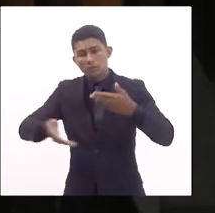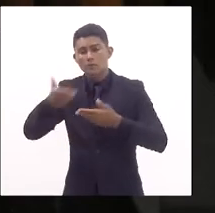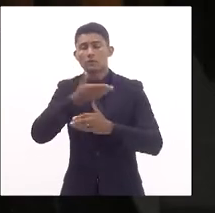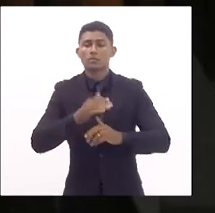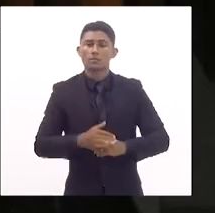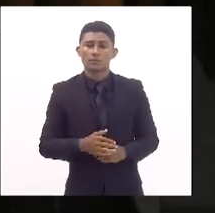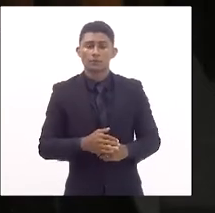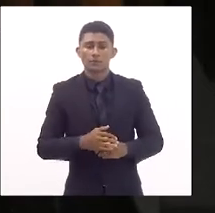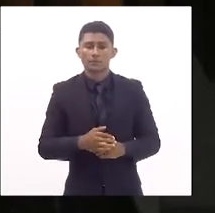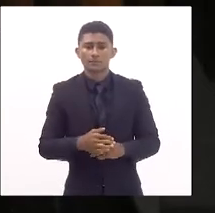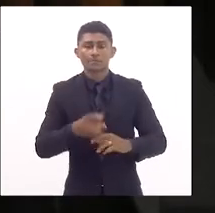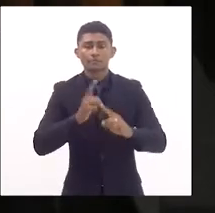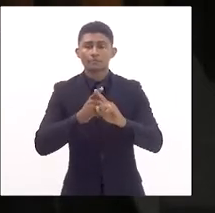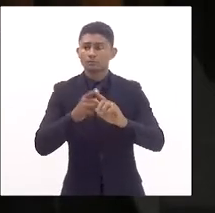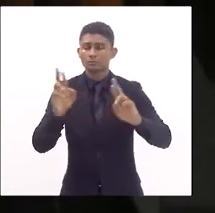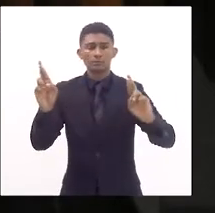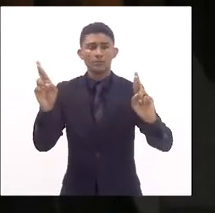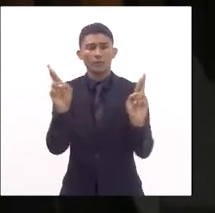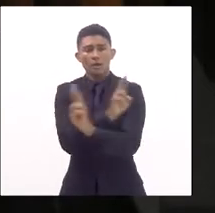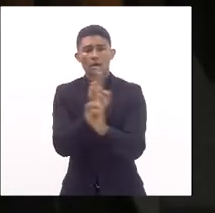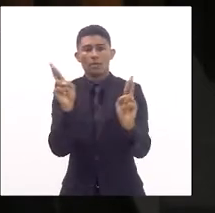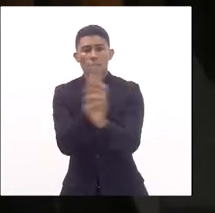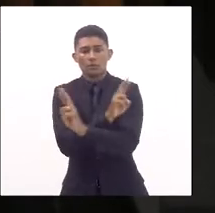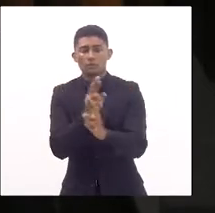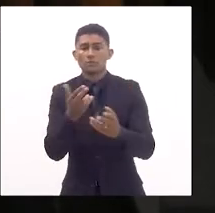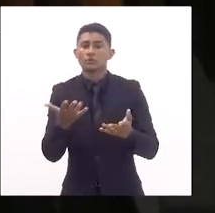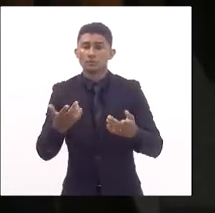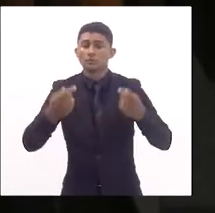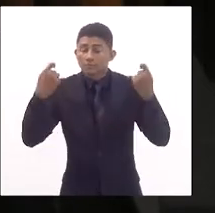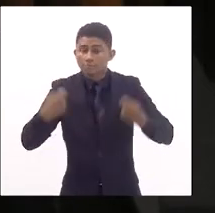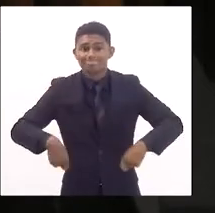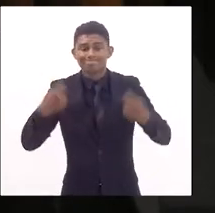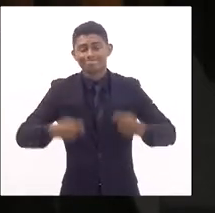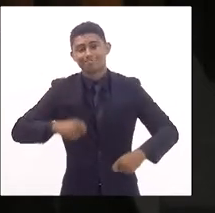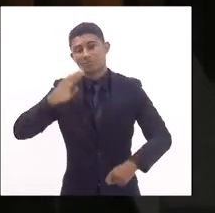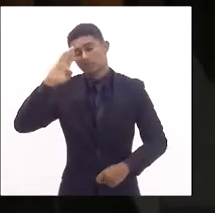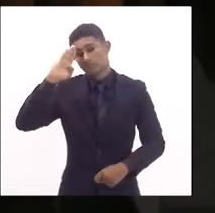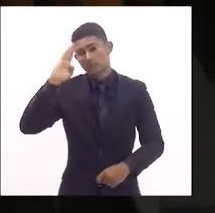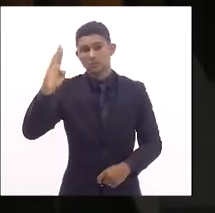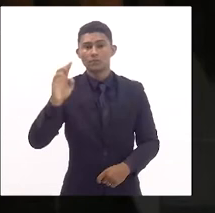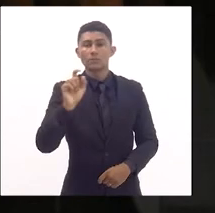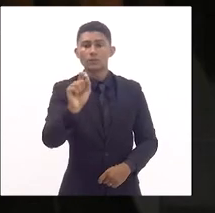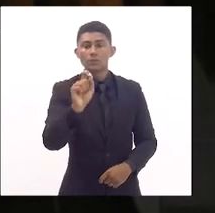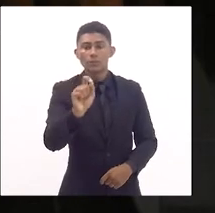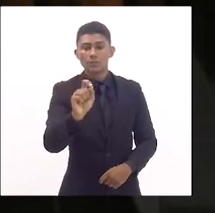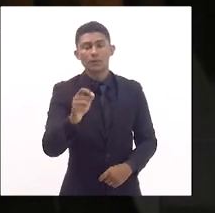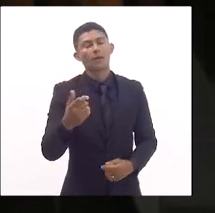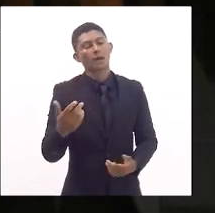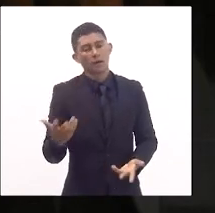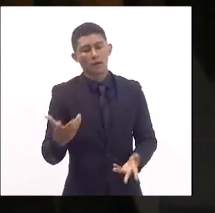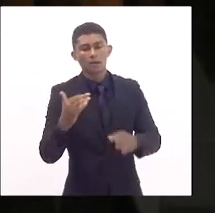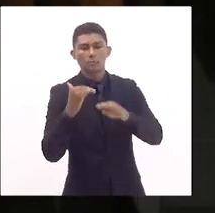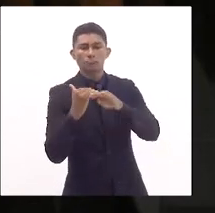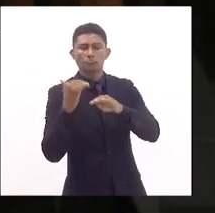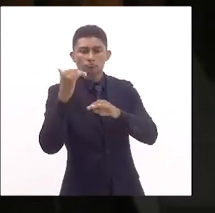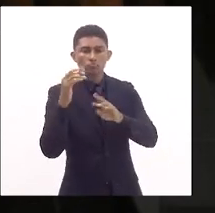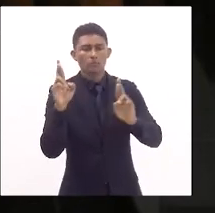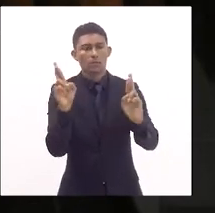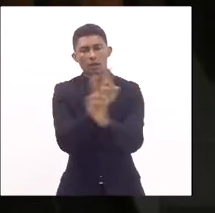na relação entre poderes tem que prevalecer sobre o emocional